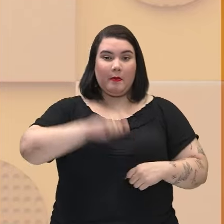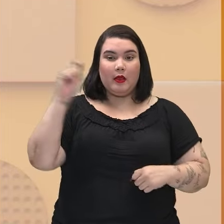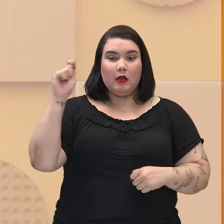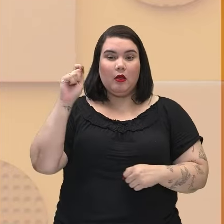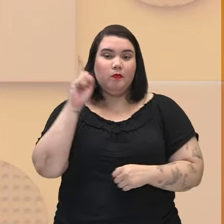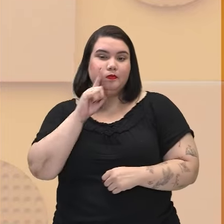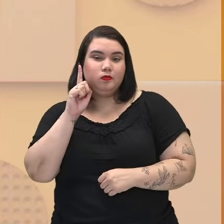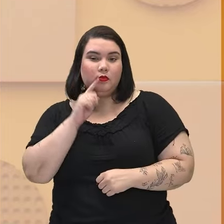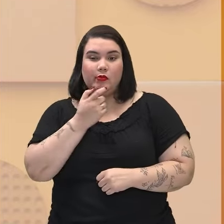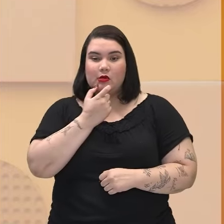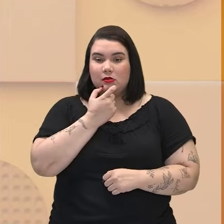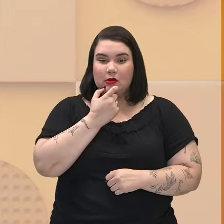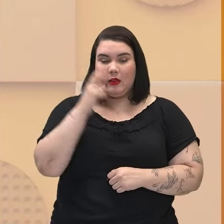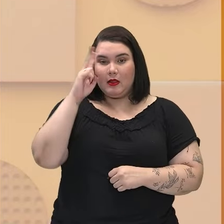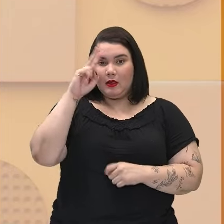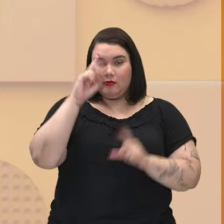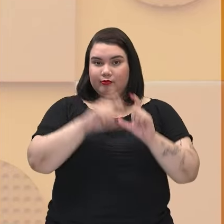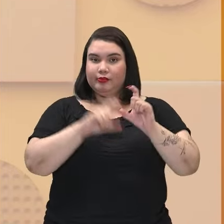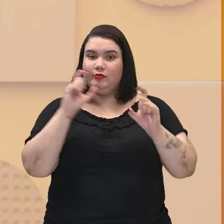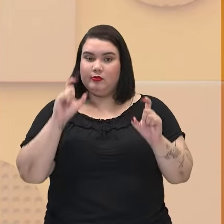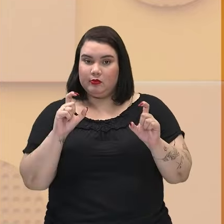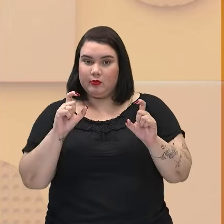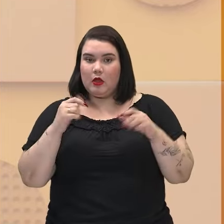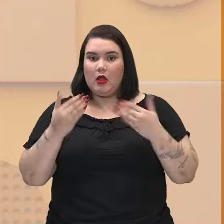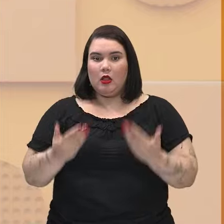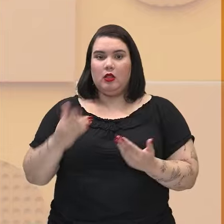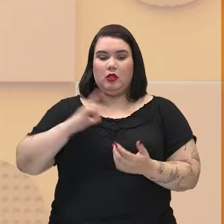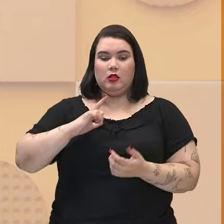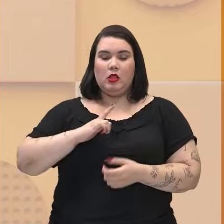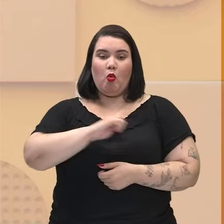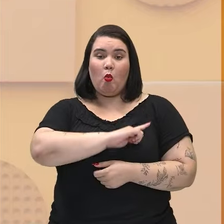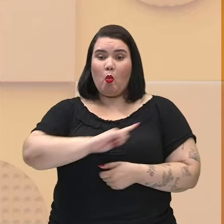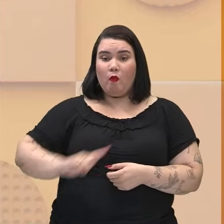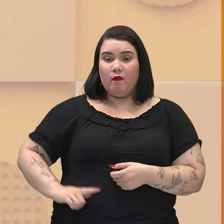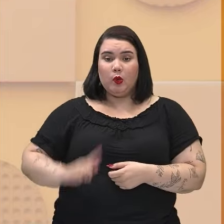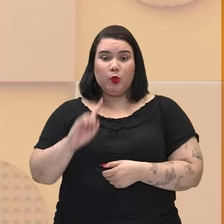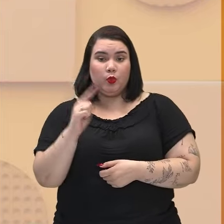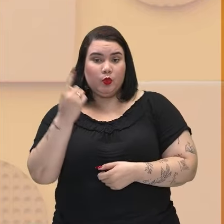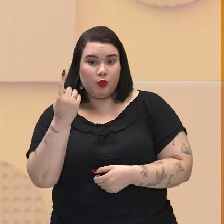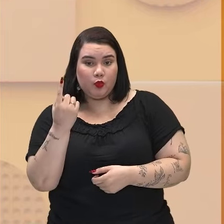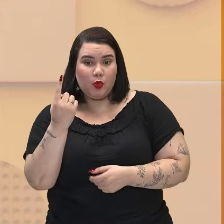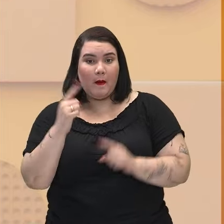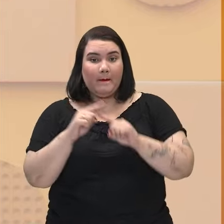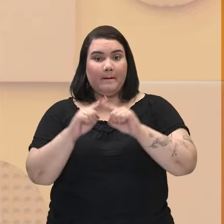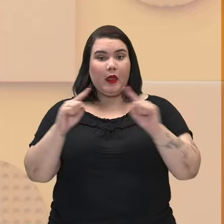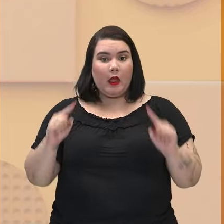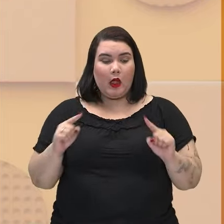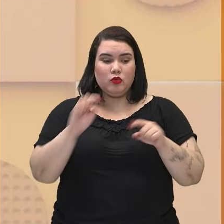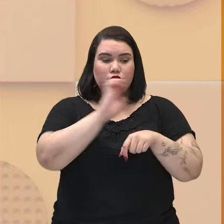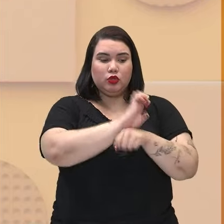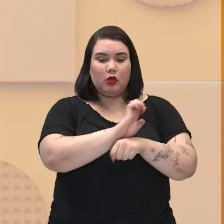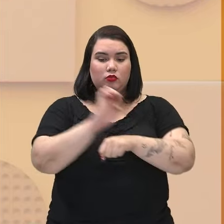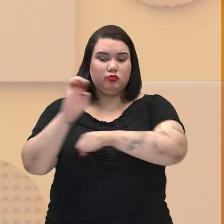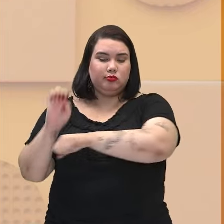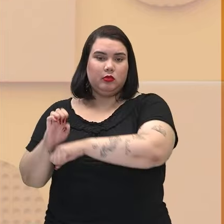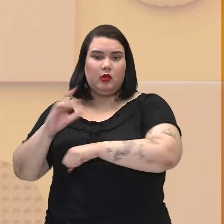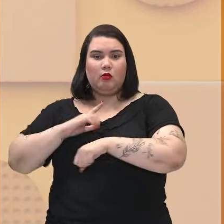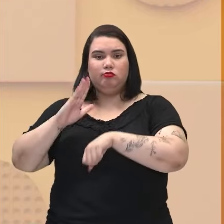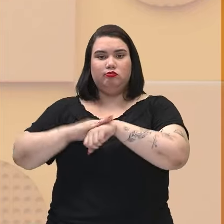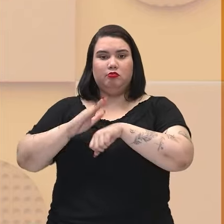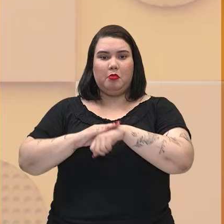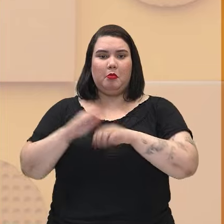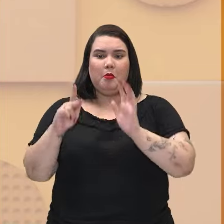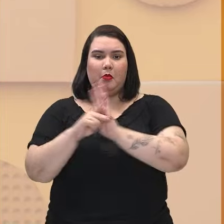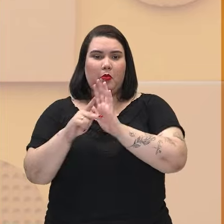pensamento federalista, existe um governo coeso, único, no entanto, os estados, né, teriam autonomia para se